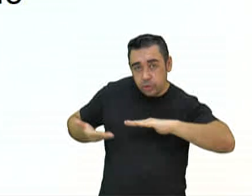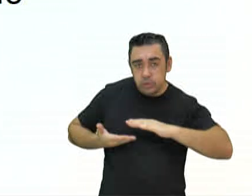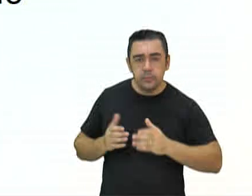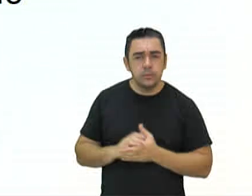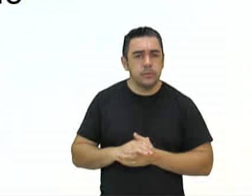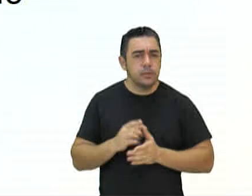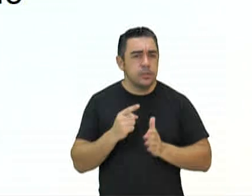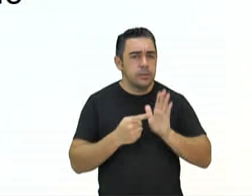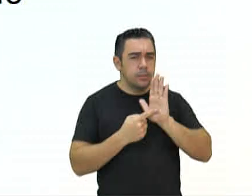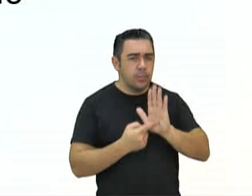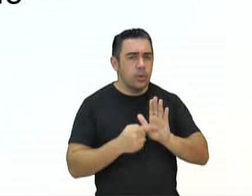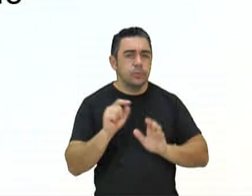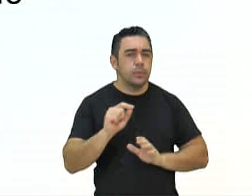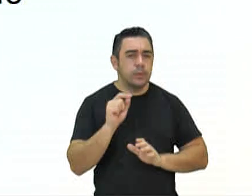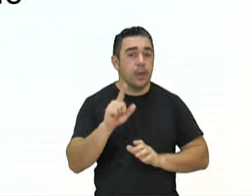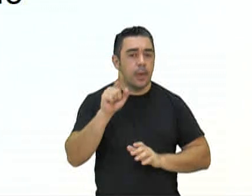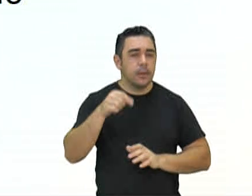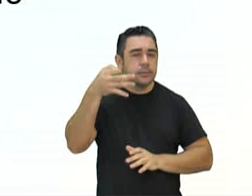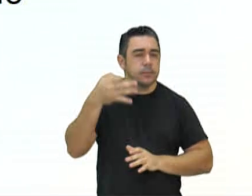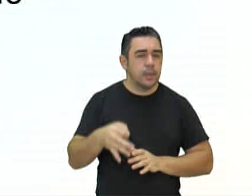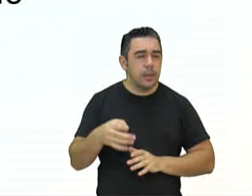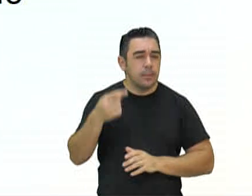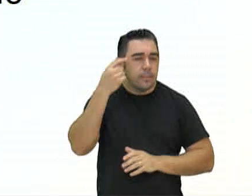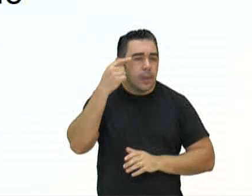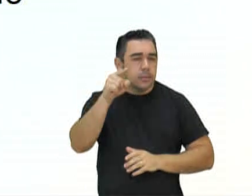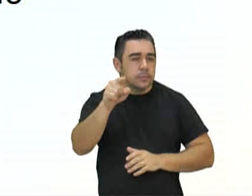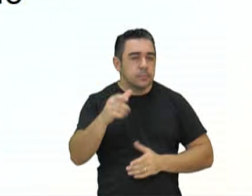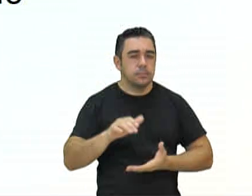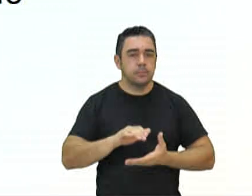aponte a afirmativa correta. Pensem aí.